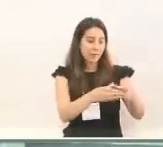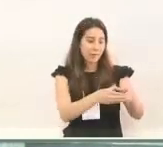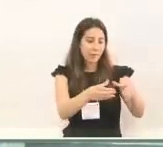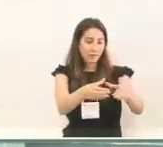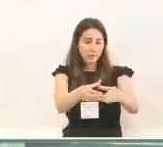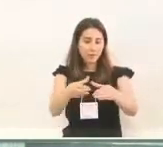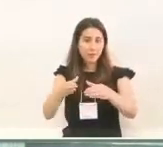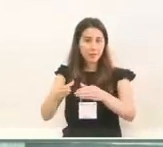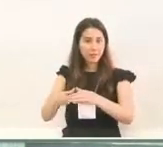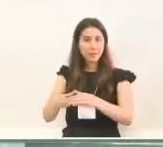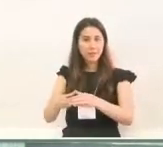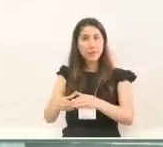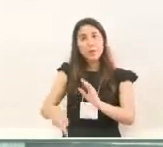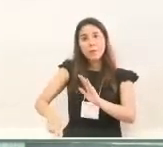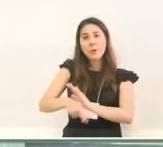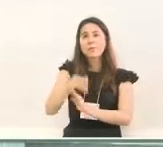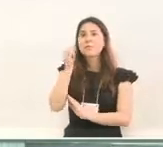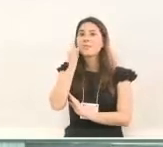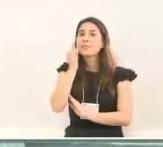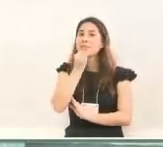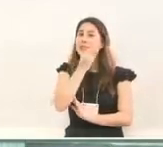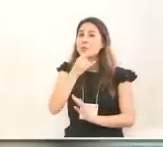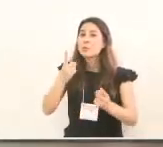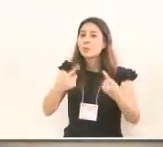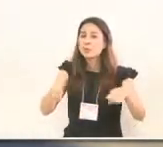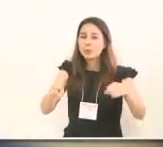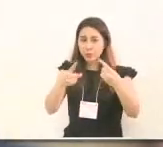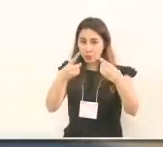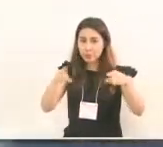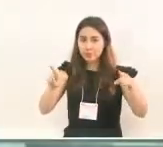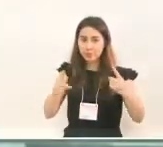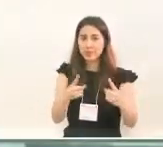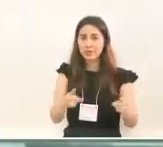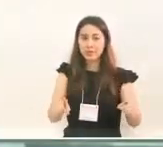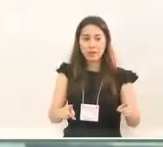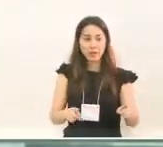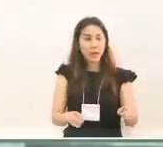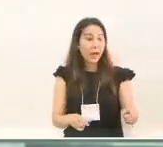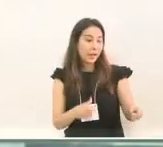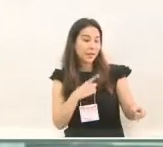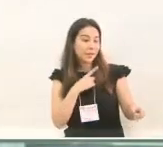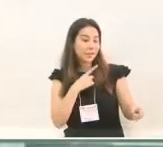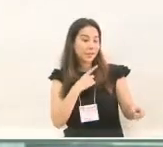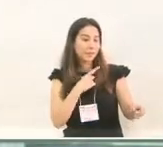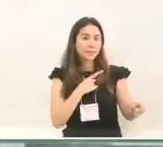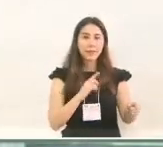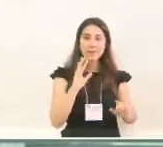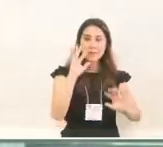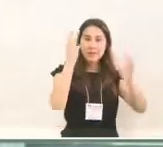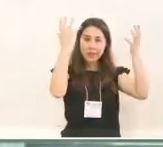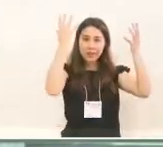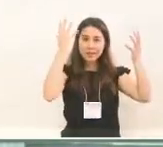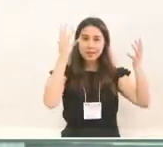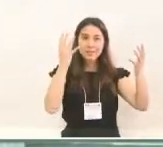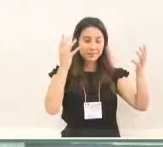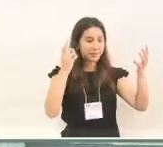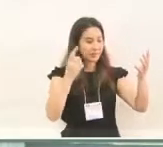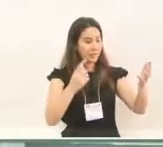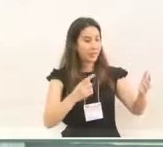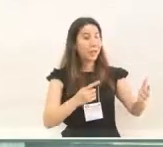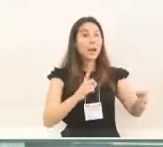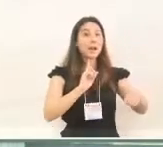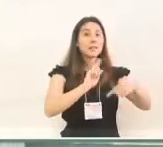italianos e chegaram até na cidade e penso que aí na mistura das nossas duas cidades